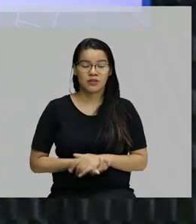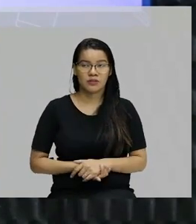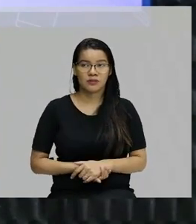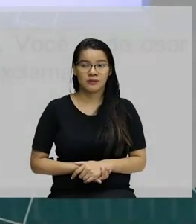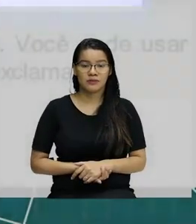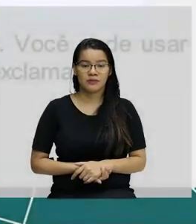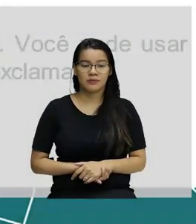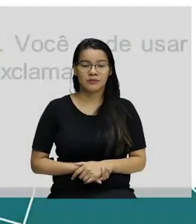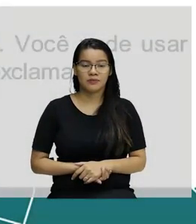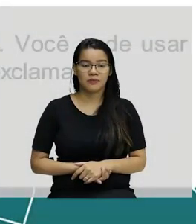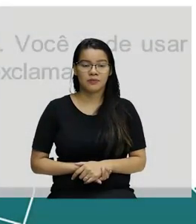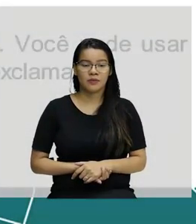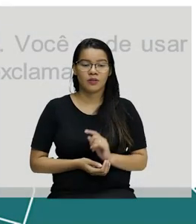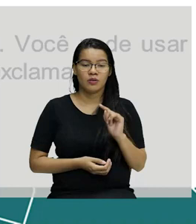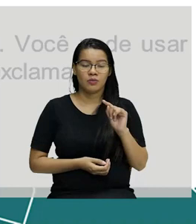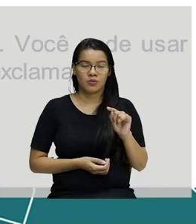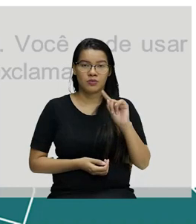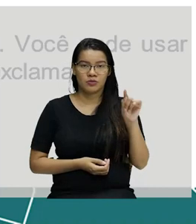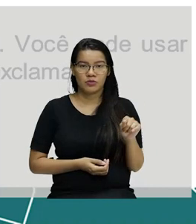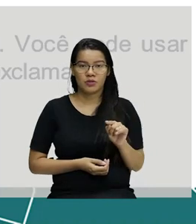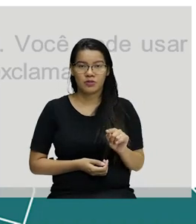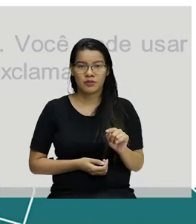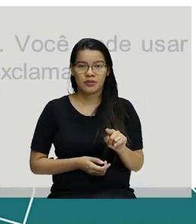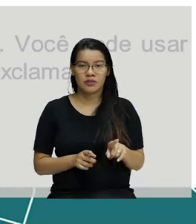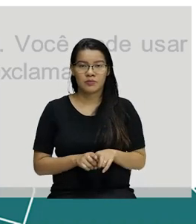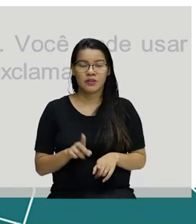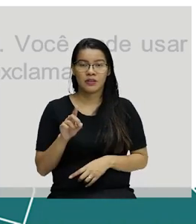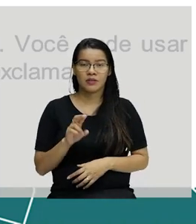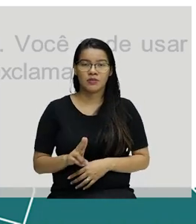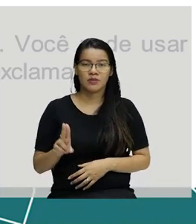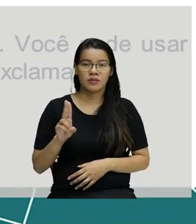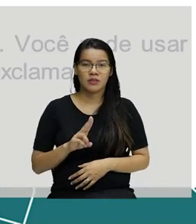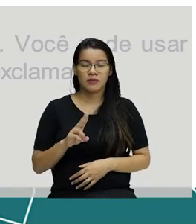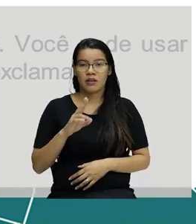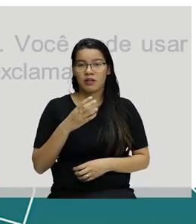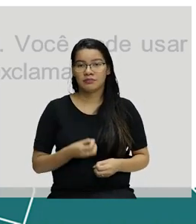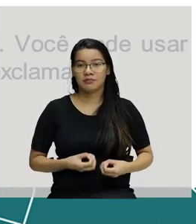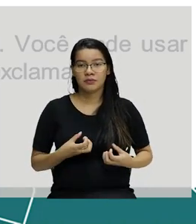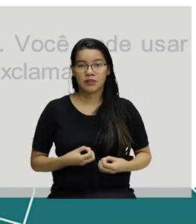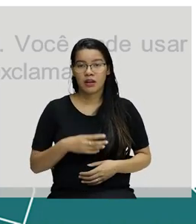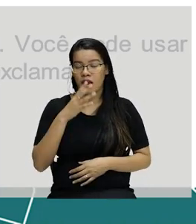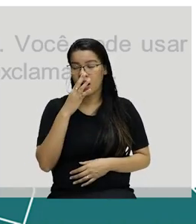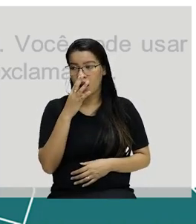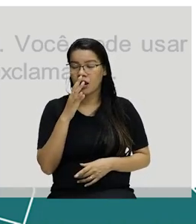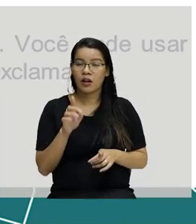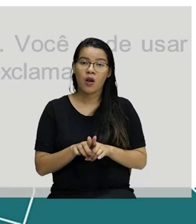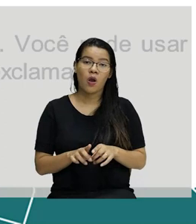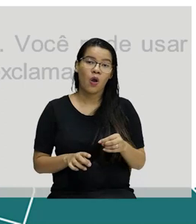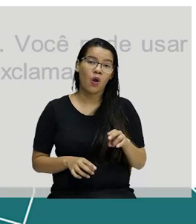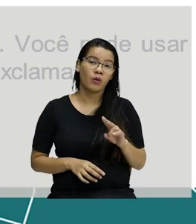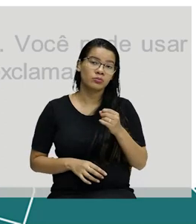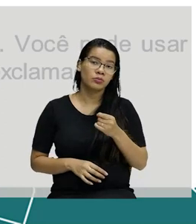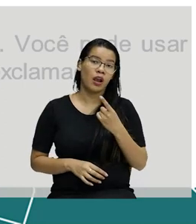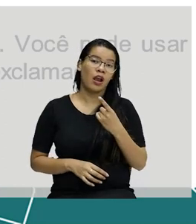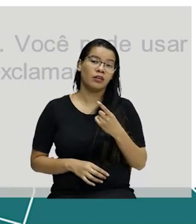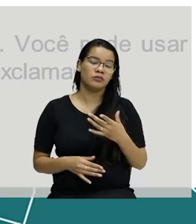eh o ponto de interrogação ele serve também para expressar admiração ou surpresa nessa situação ele é utilizado junto com o